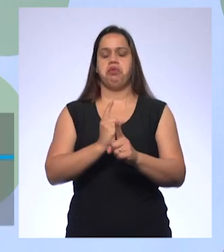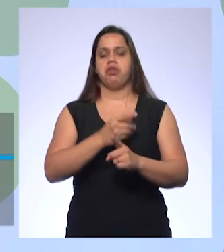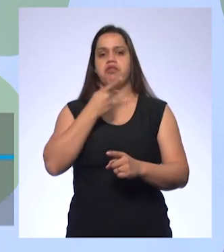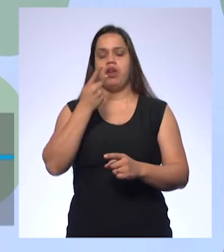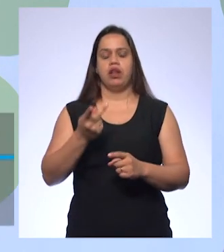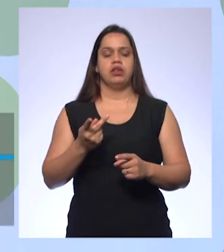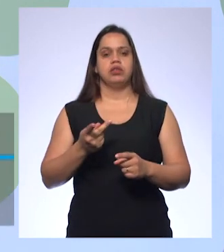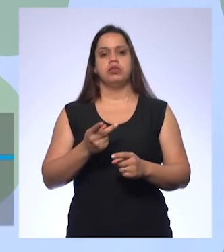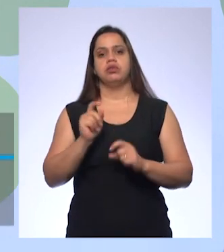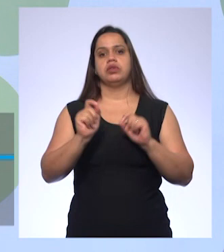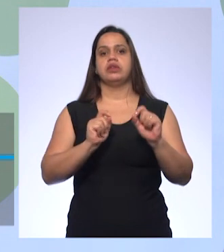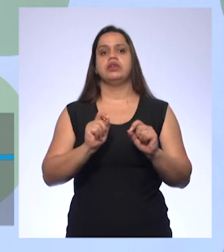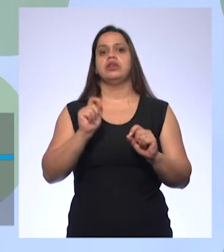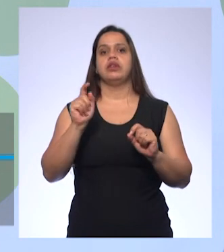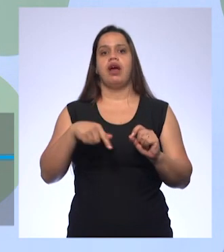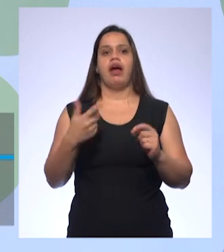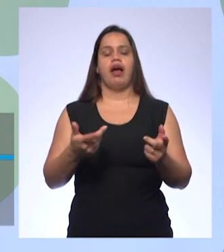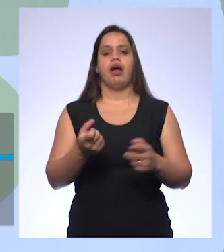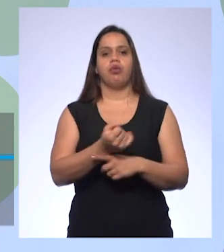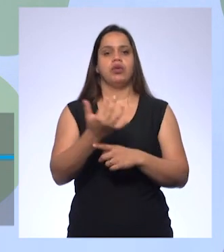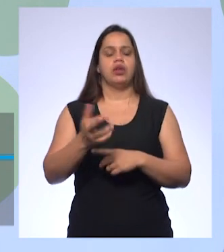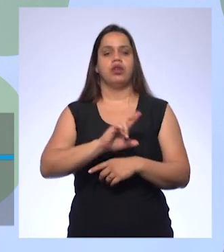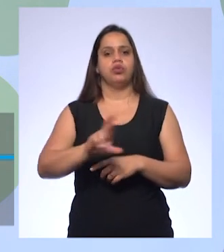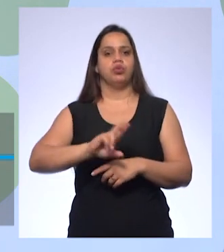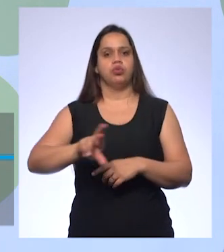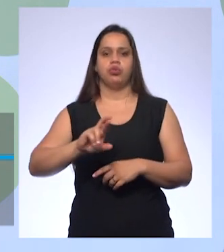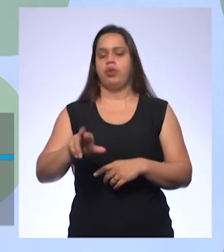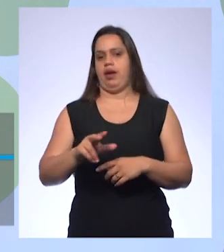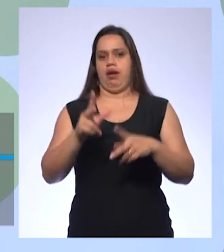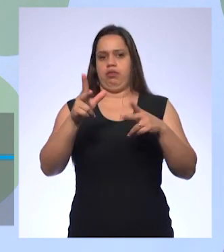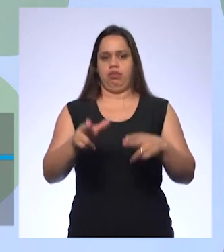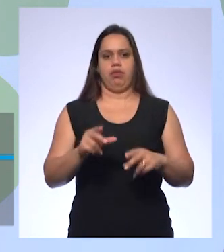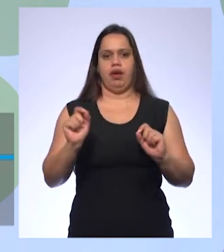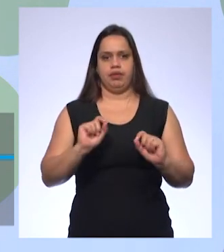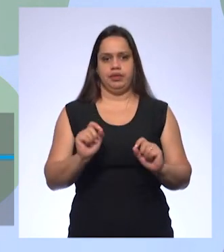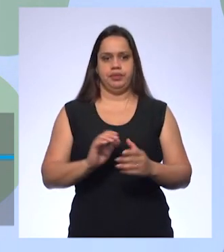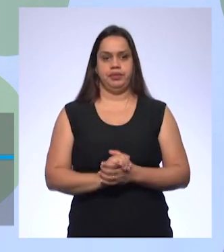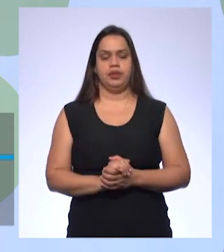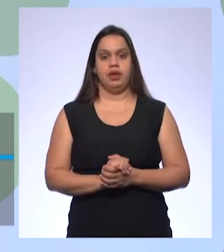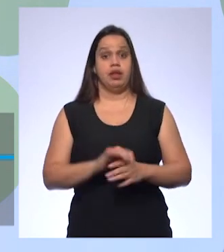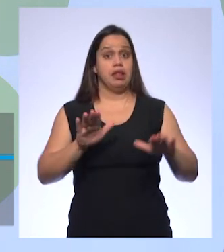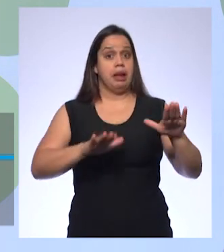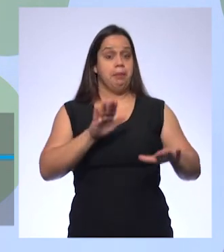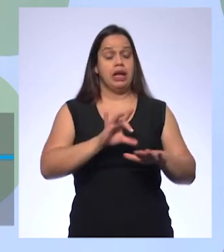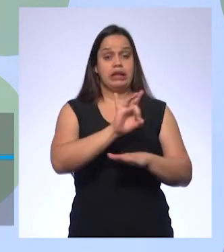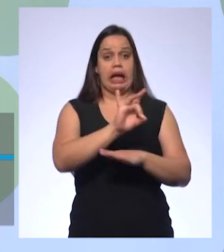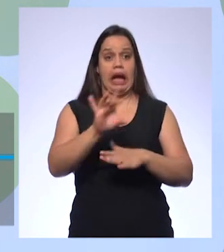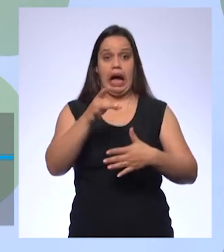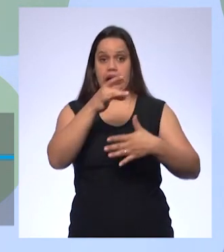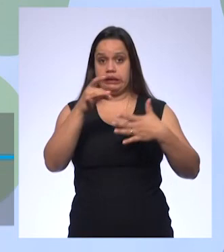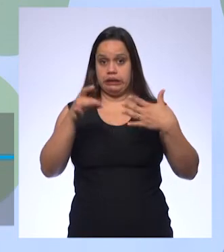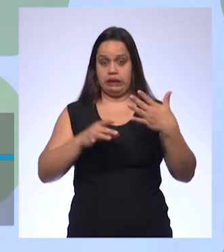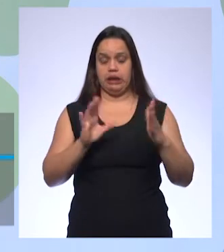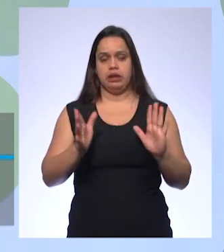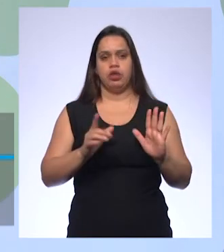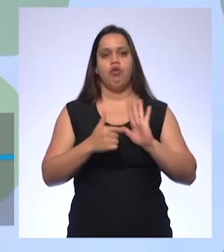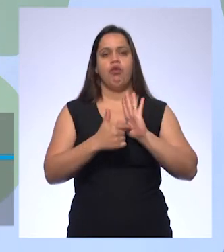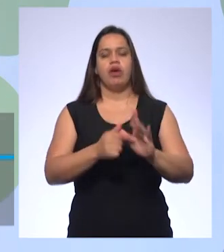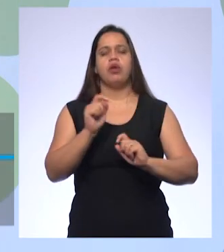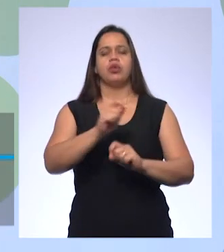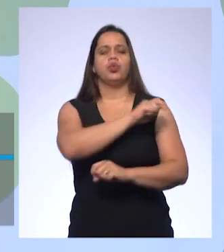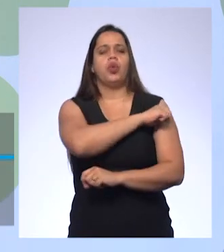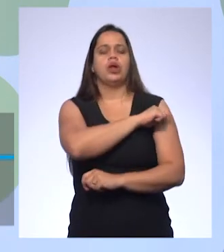não são, as quantidades não são iguais. Depende de cada item. Só vou destacar essa que é